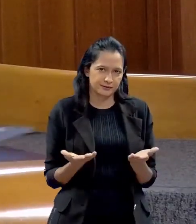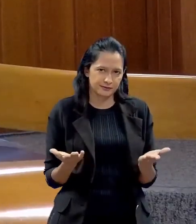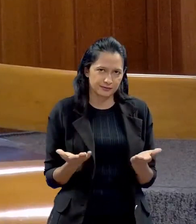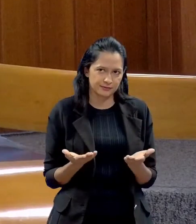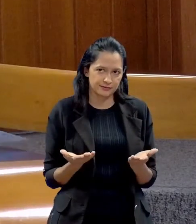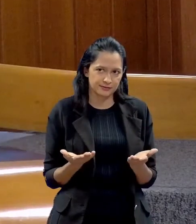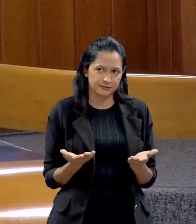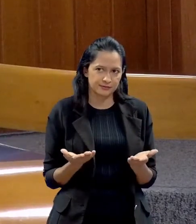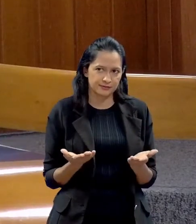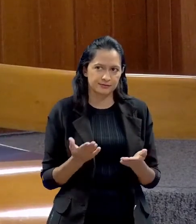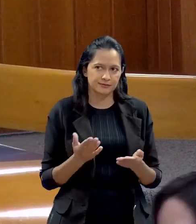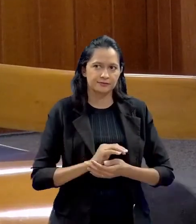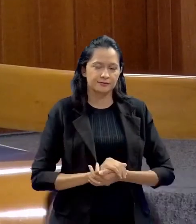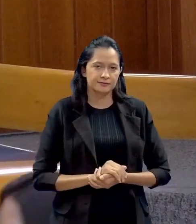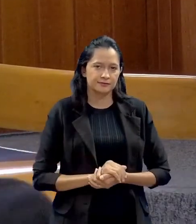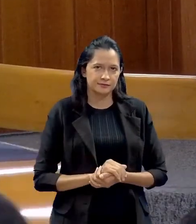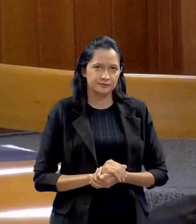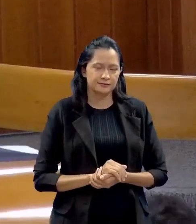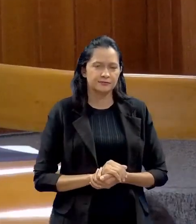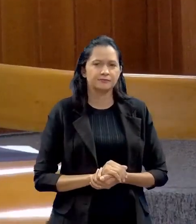eu tenho o maior respeito